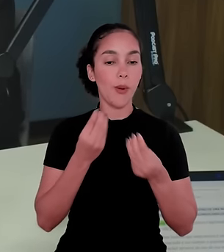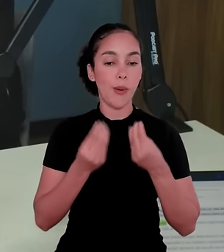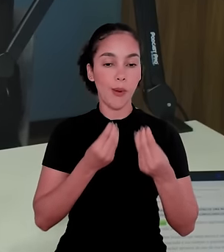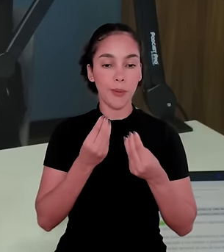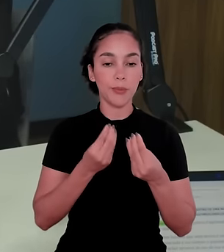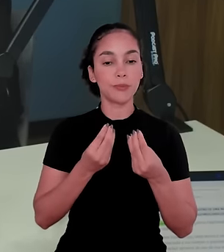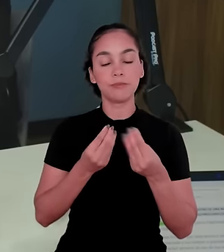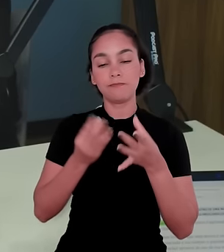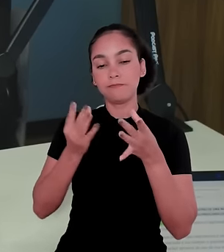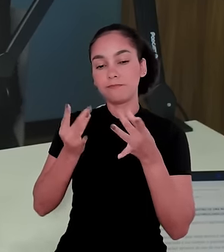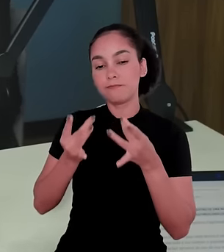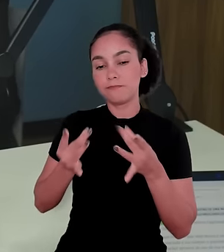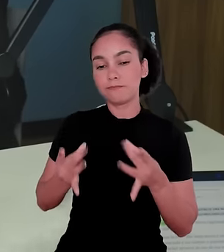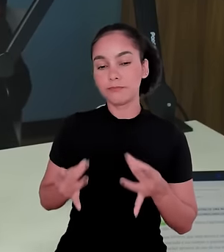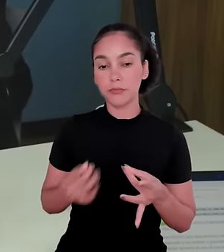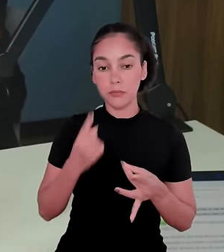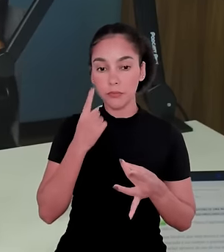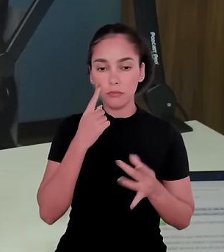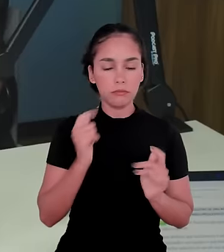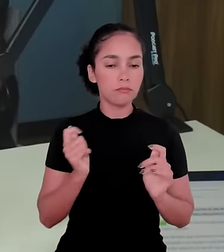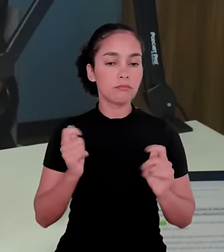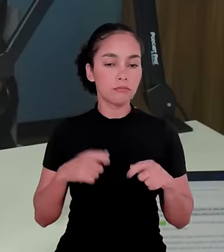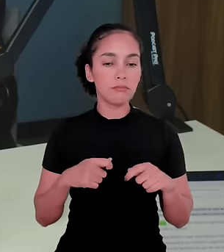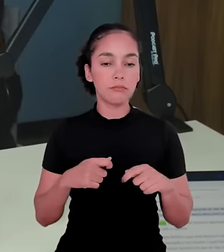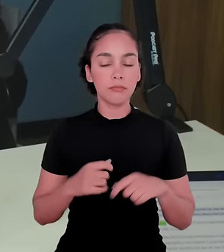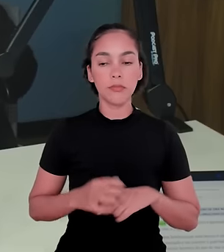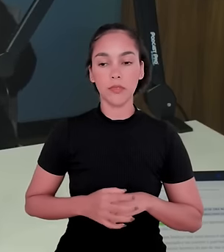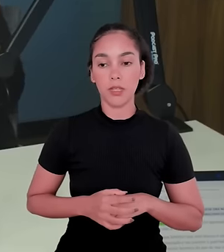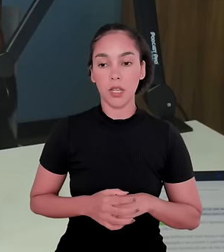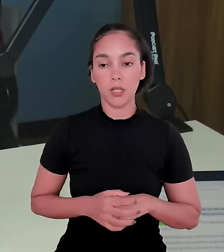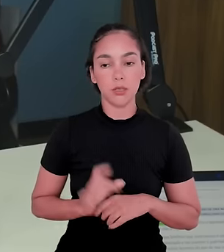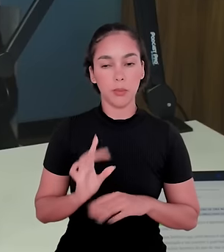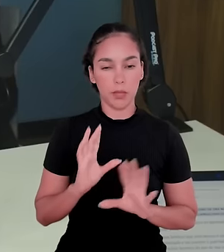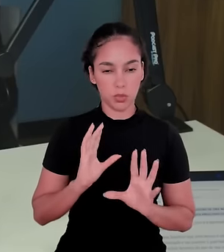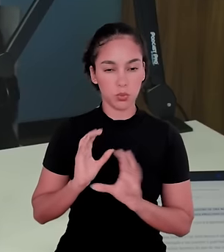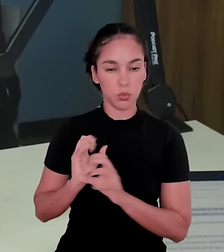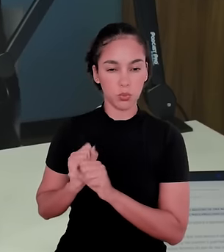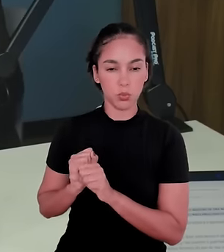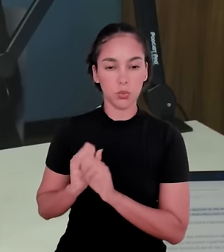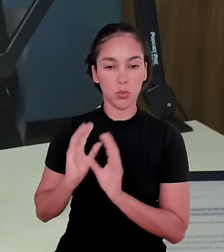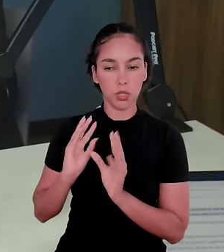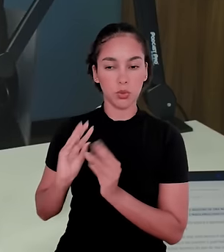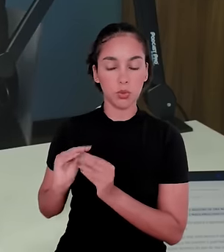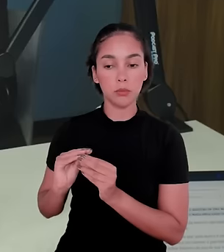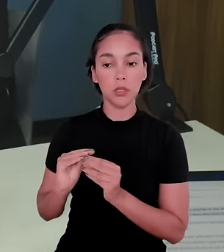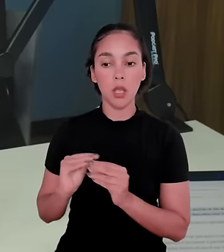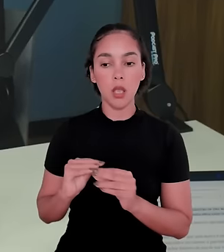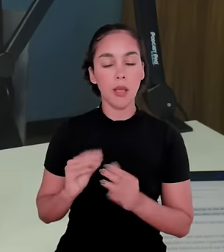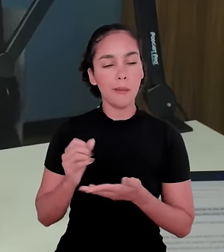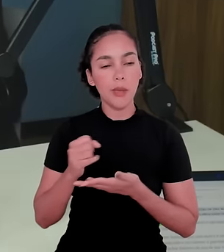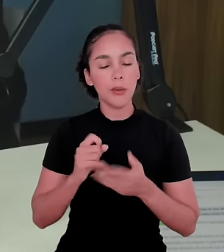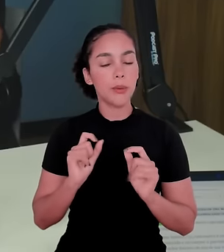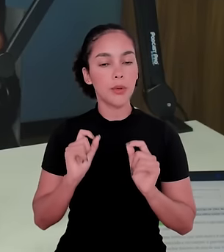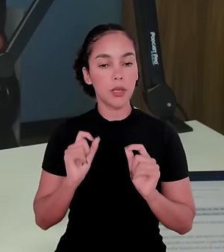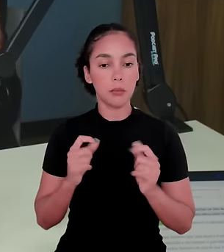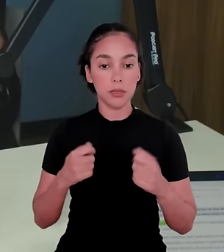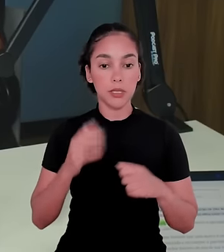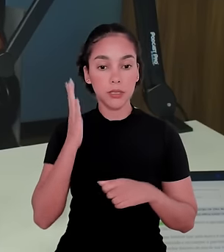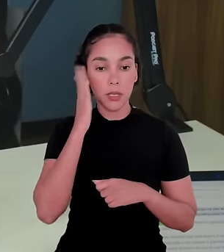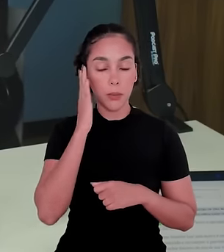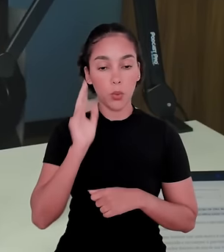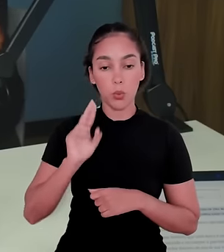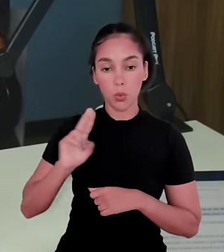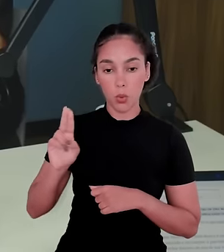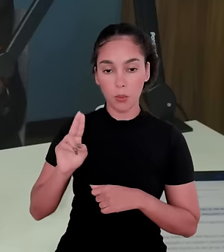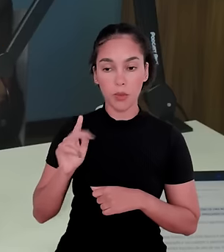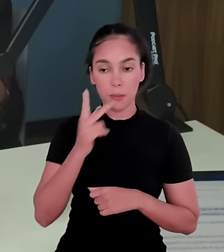que que eu passo a passo para ver que assim dá para desmistificar isso então só pra gente resumir para ver se eu entendi então basicamente é tem que saber se tem um nome